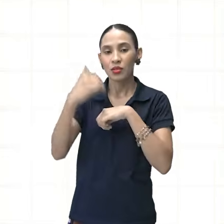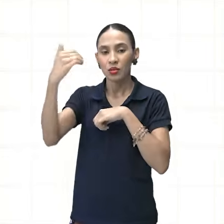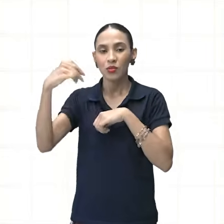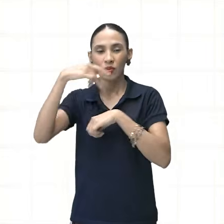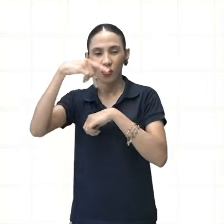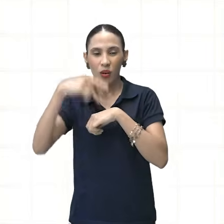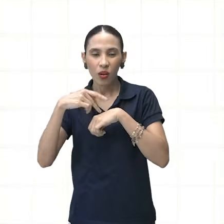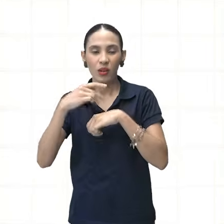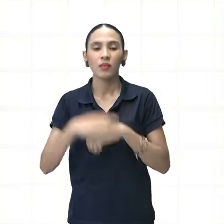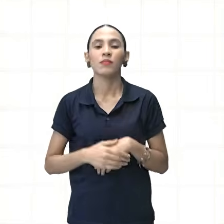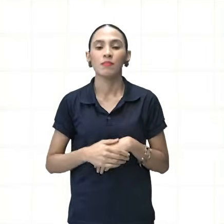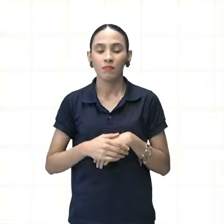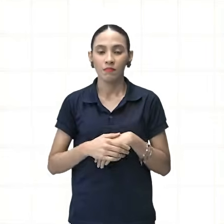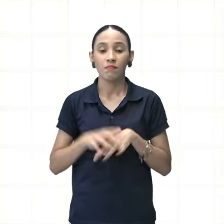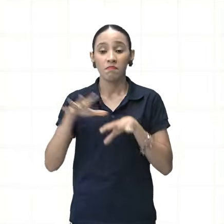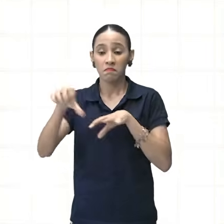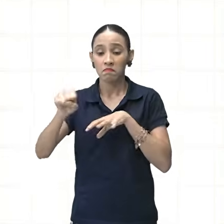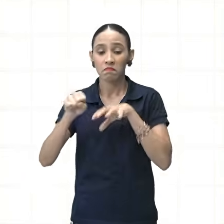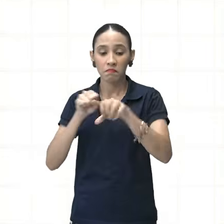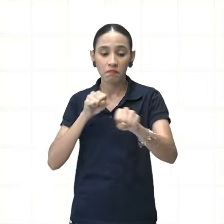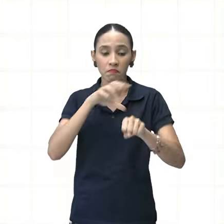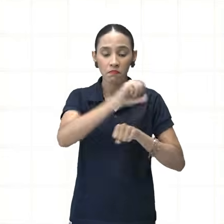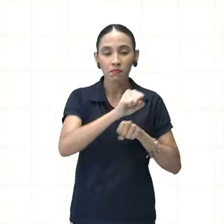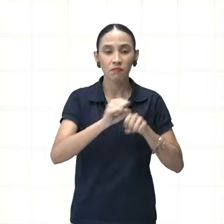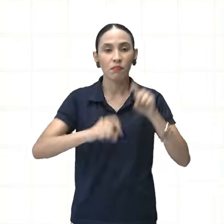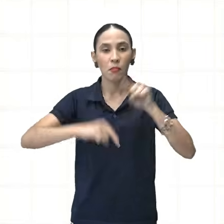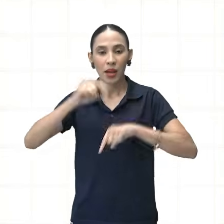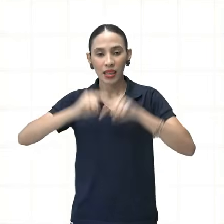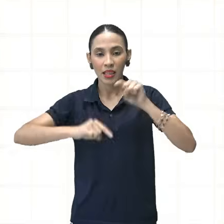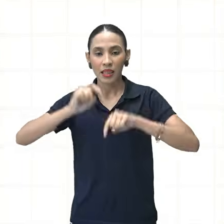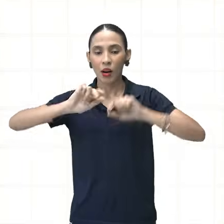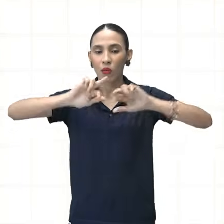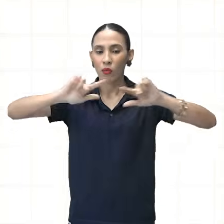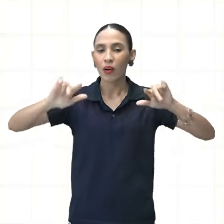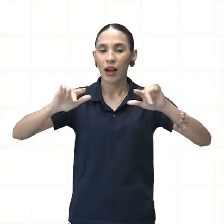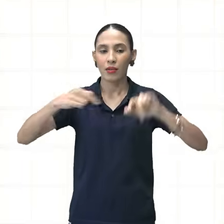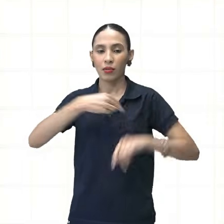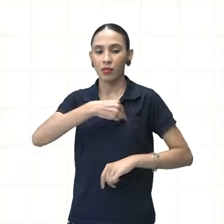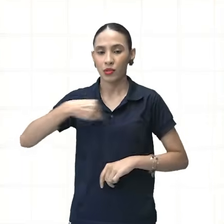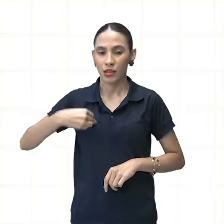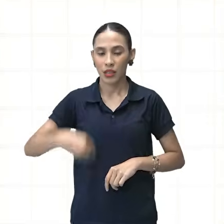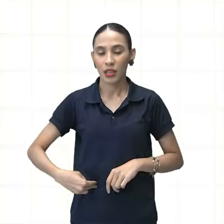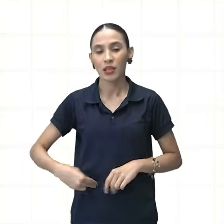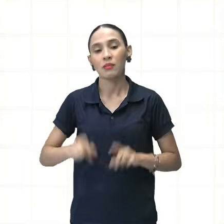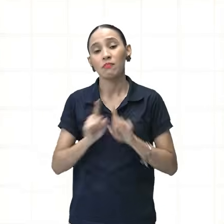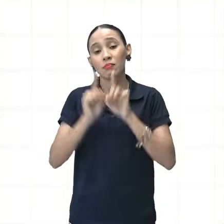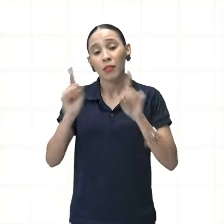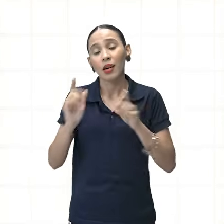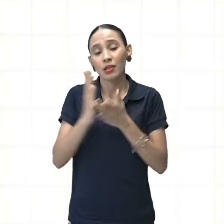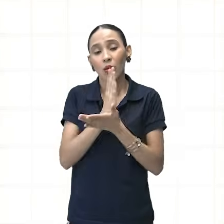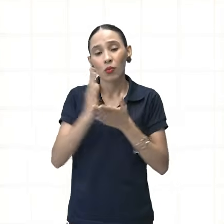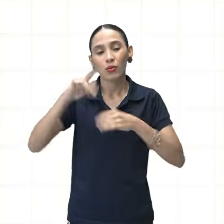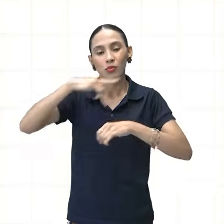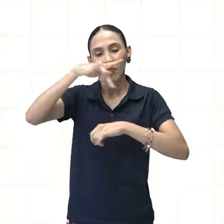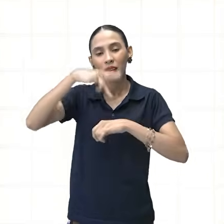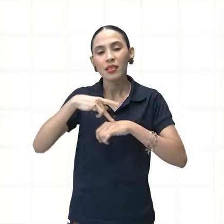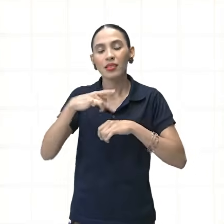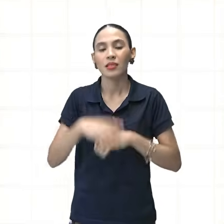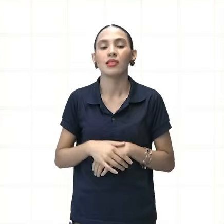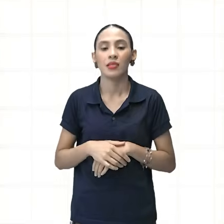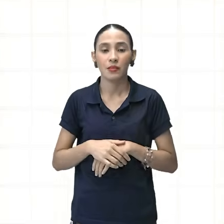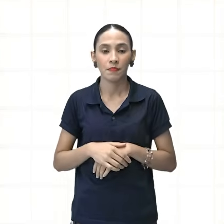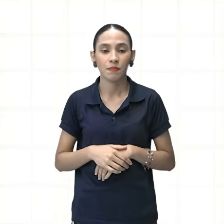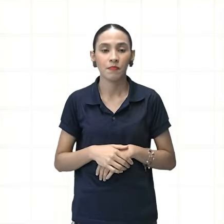que estavam dominando o comércio chinês. Para tanto, alguns países estrangeiros acabaram